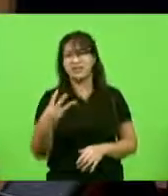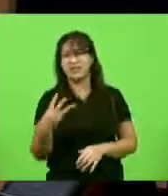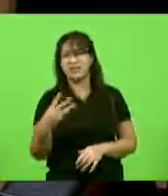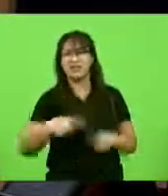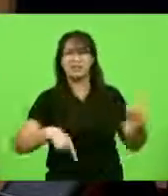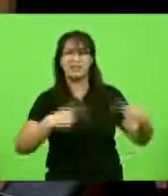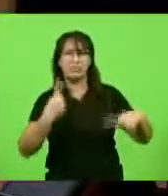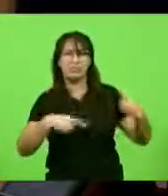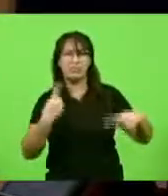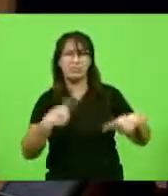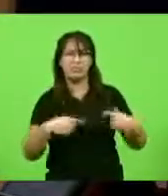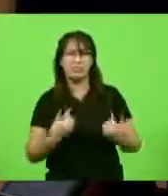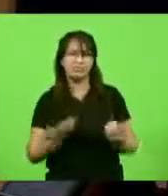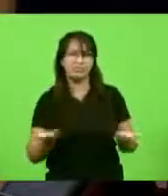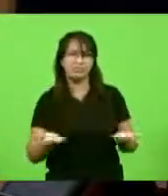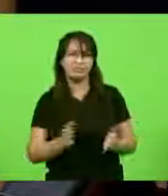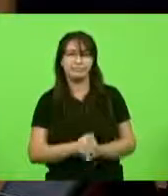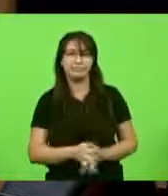absurdo. Né?